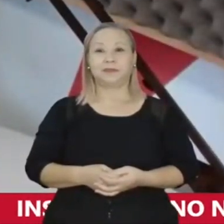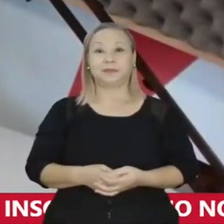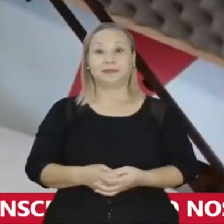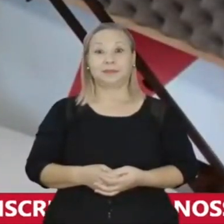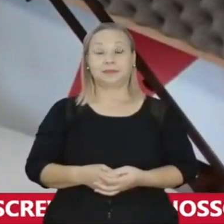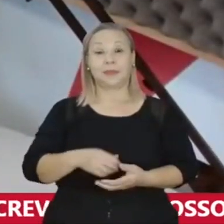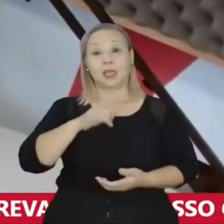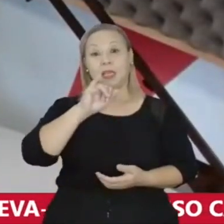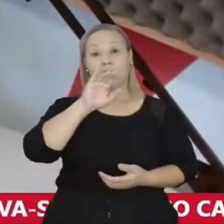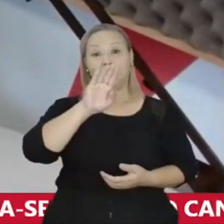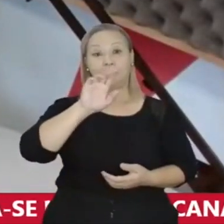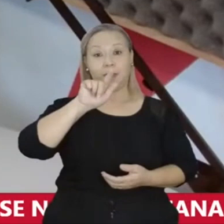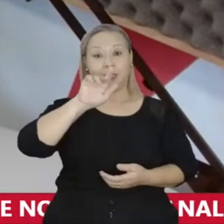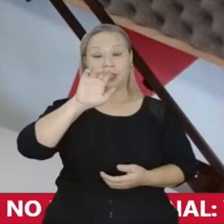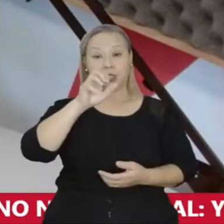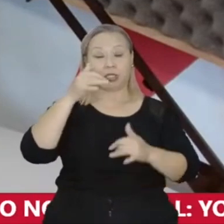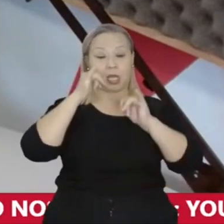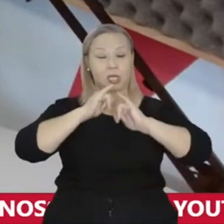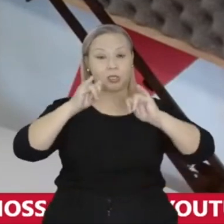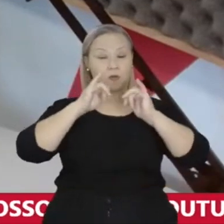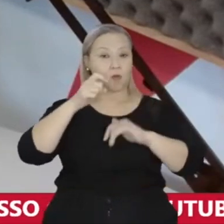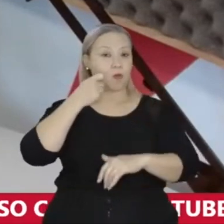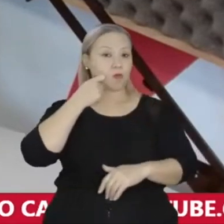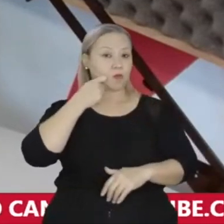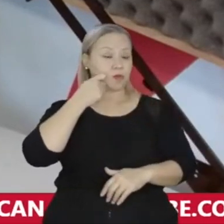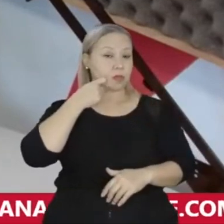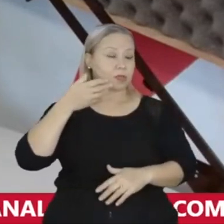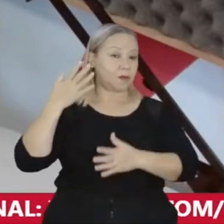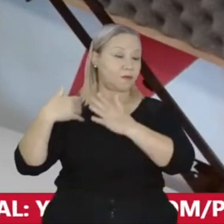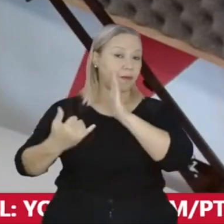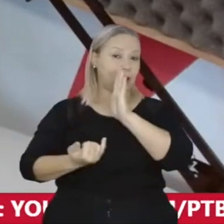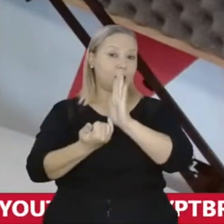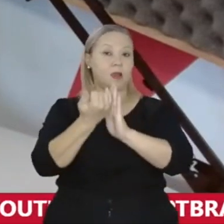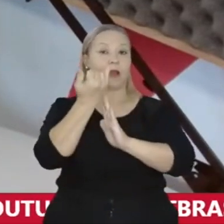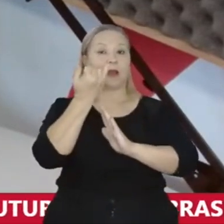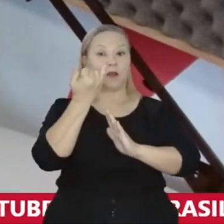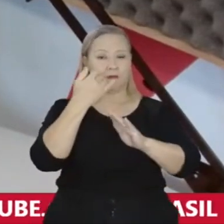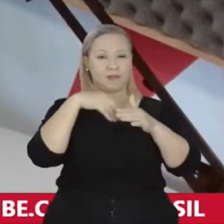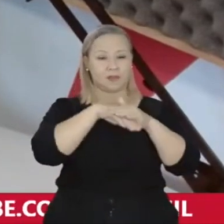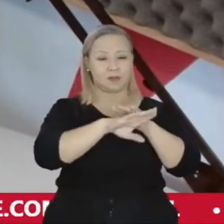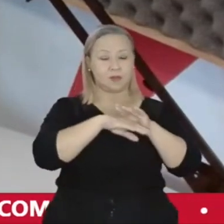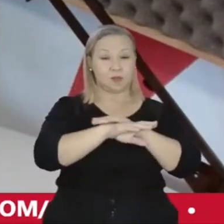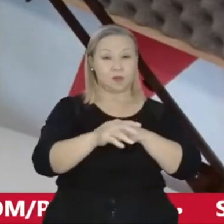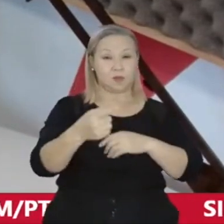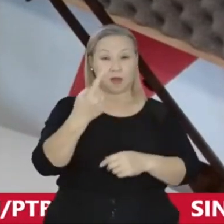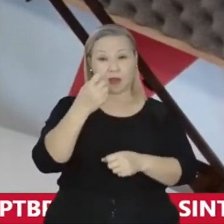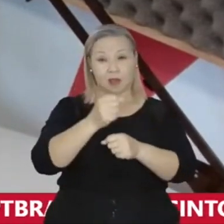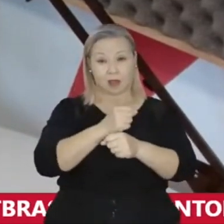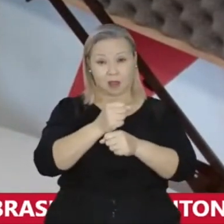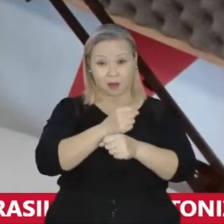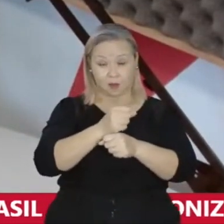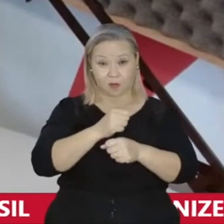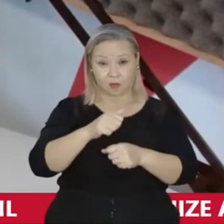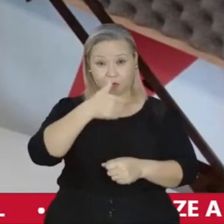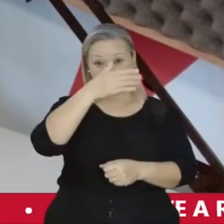O IBGE divulgou na última sexta-feira que a inflação acumulada nos últimos 12 meses chegou a